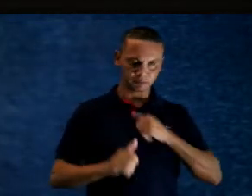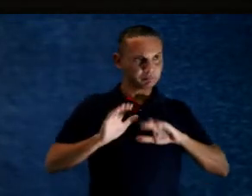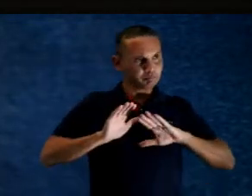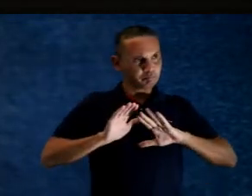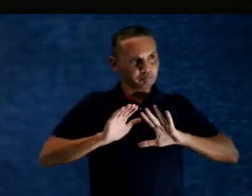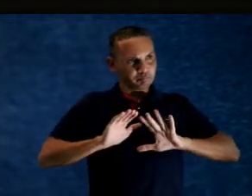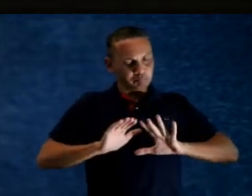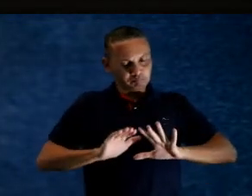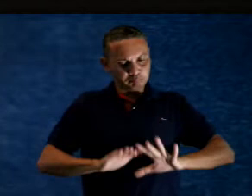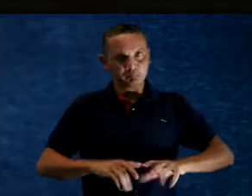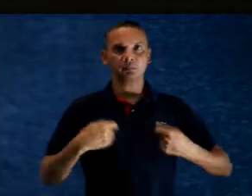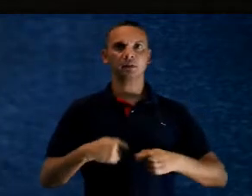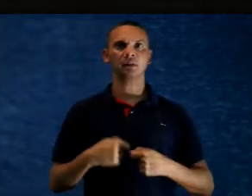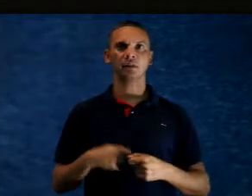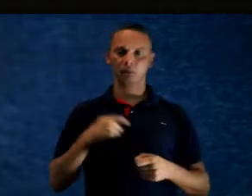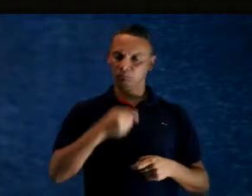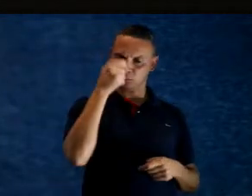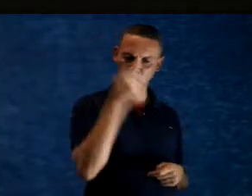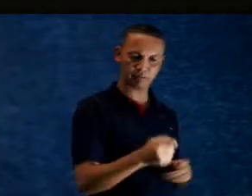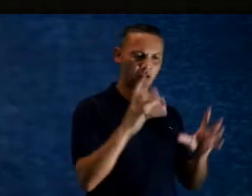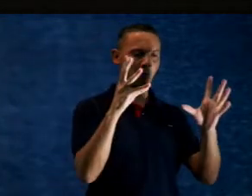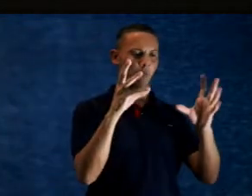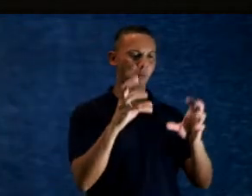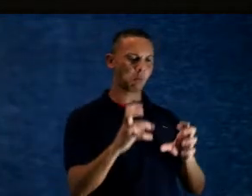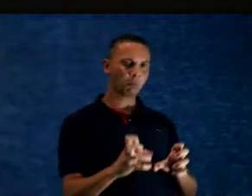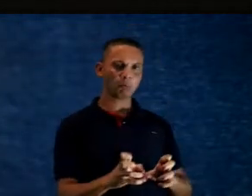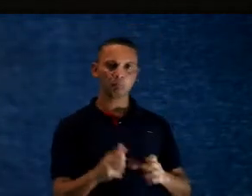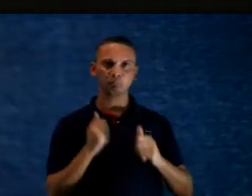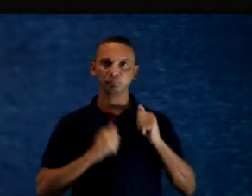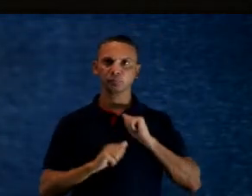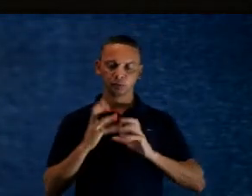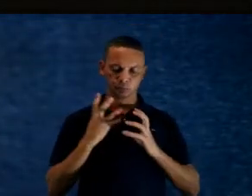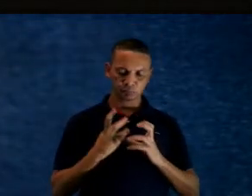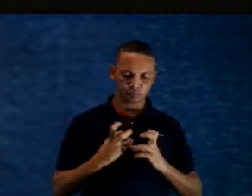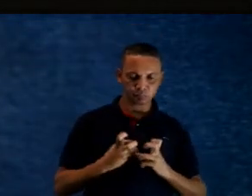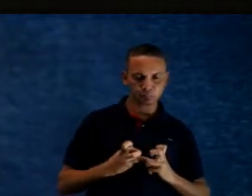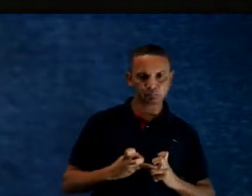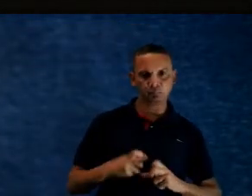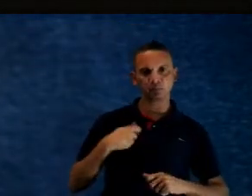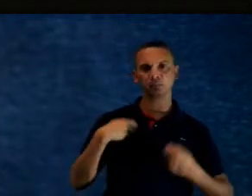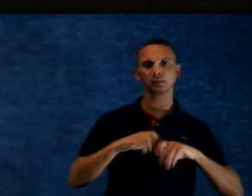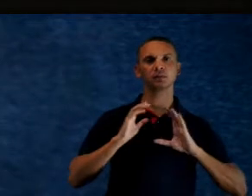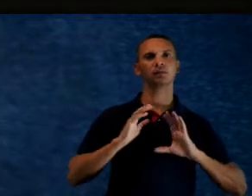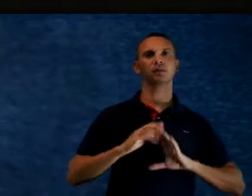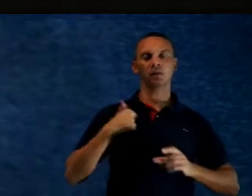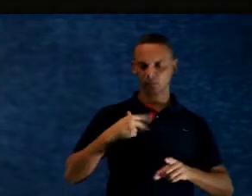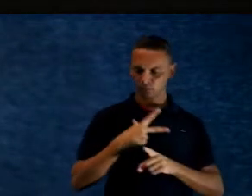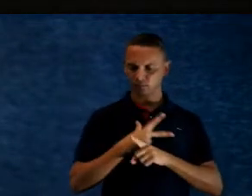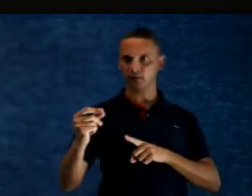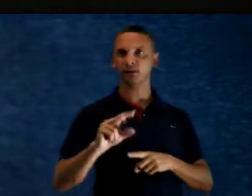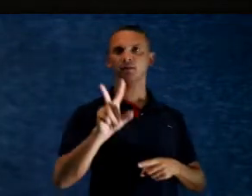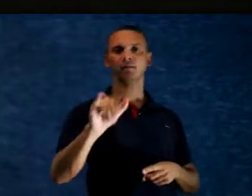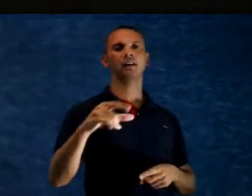manhã. Nos que vão morrer e sabem disso, mas que não encontram alívio em remédios e frases. Nos